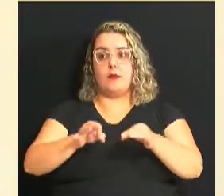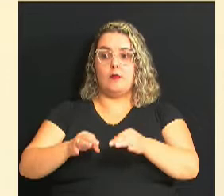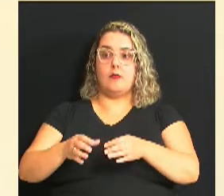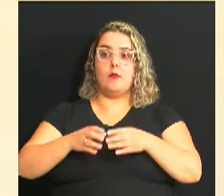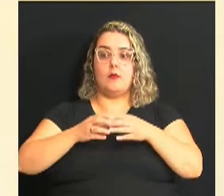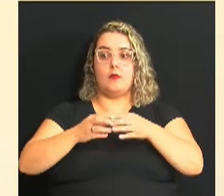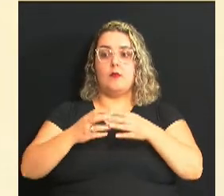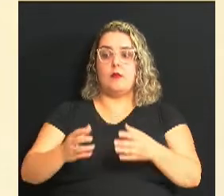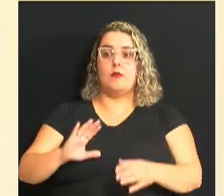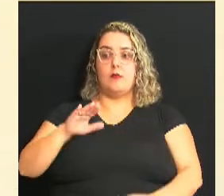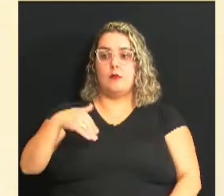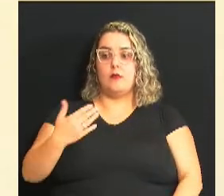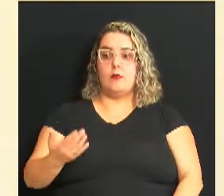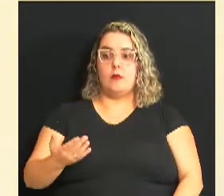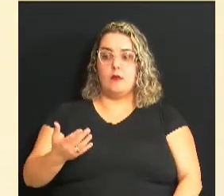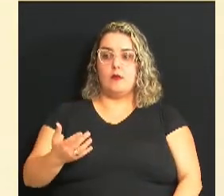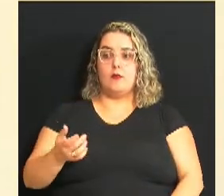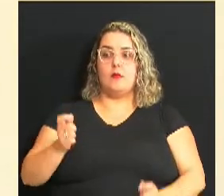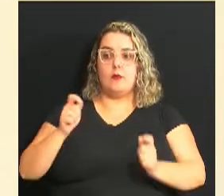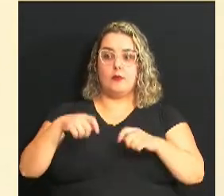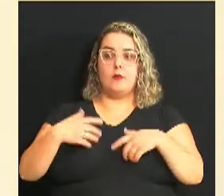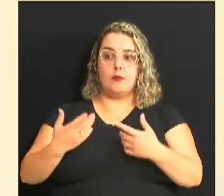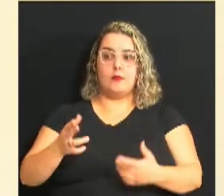ele estiver em condições.